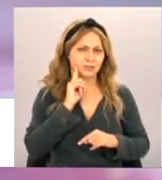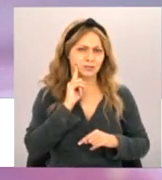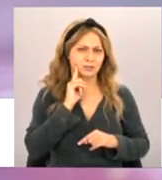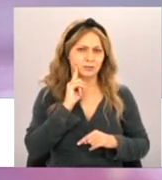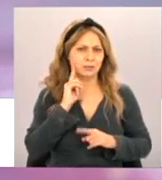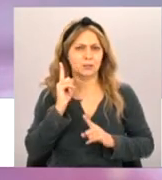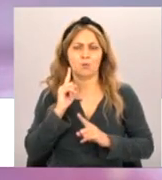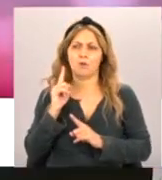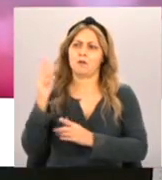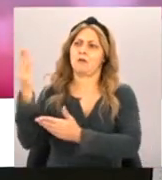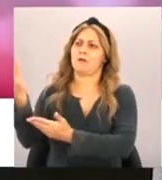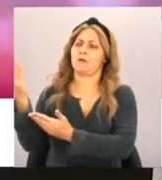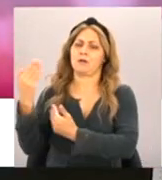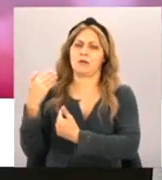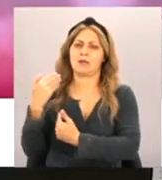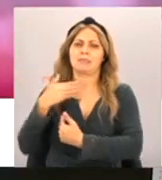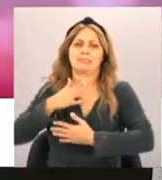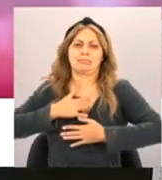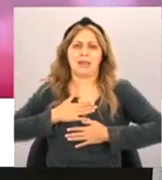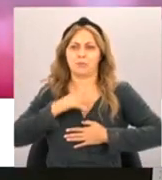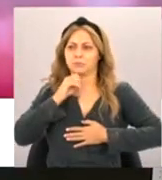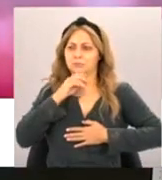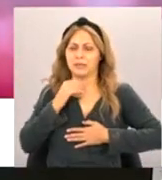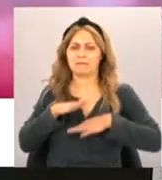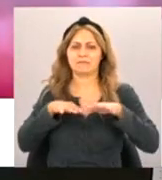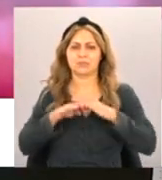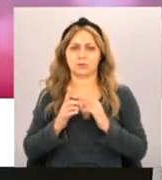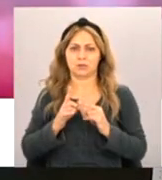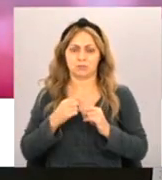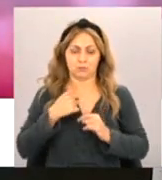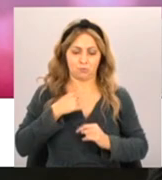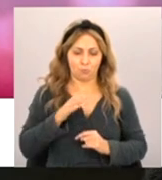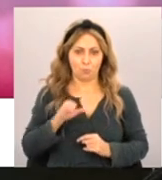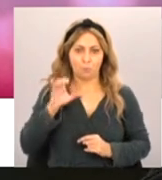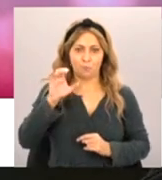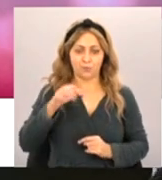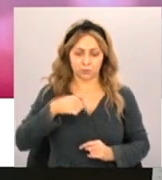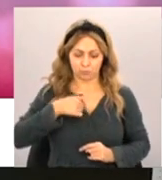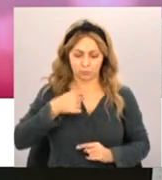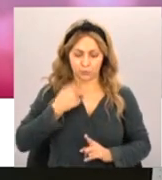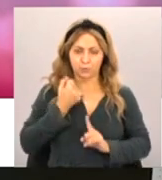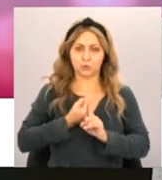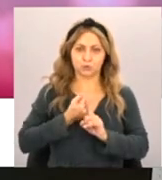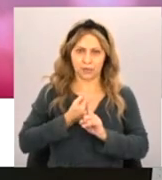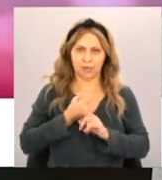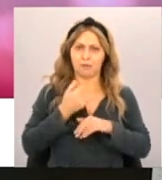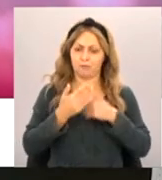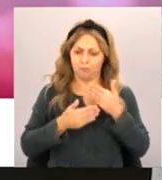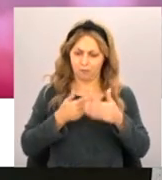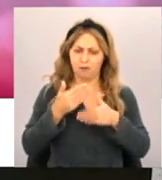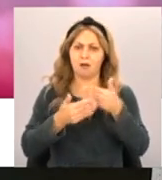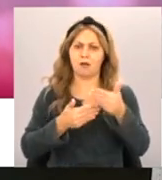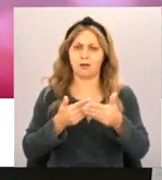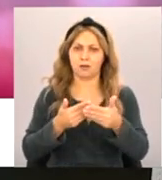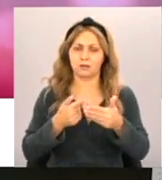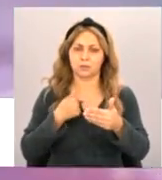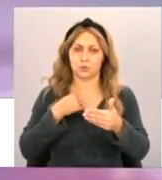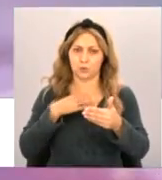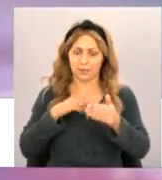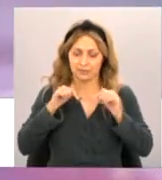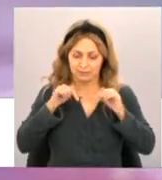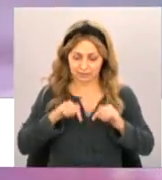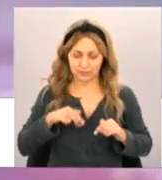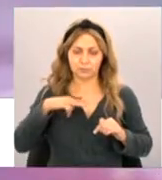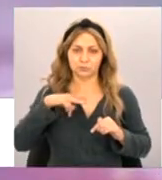o qual é o formalismo que nos permite fazer seja o que for um país lutar por si que levar a caminho senão já propusemos isso eu queria voltar a Portugal